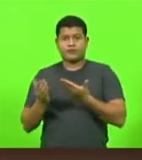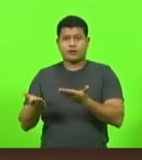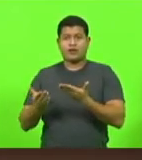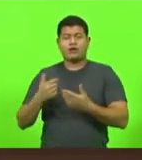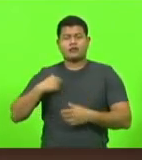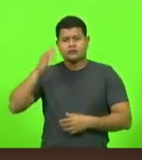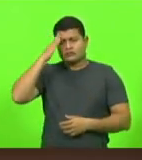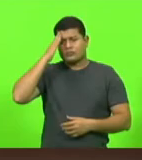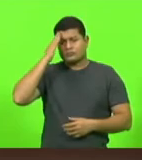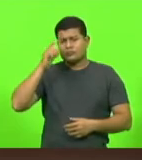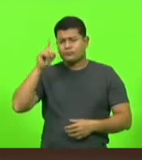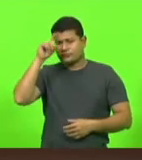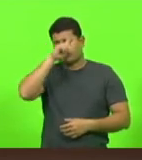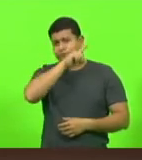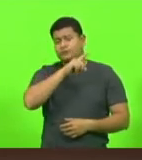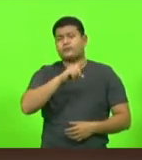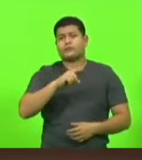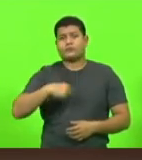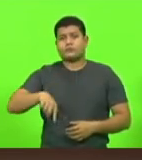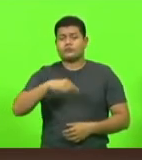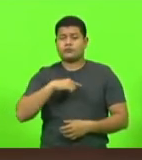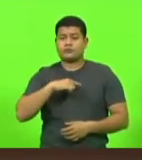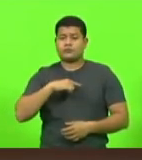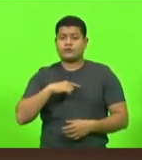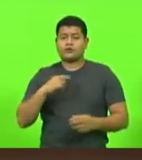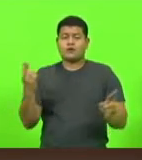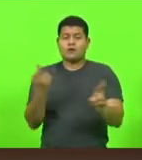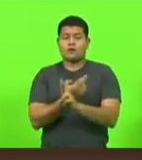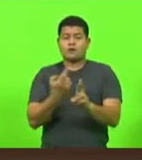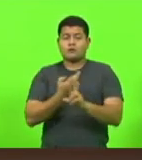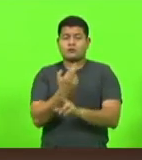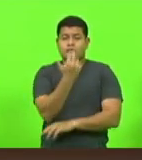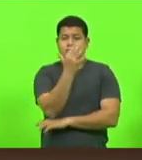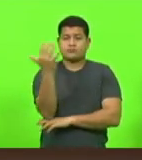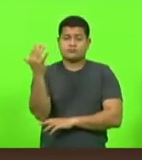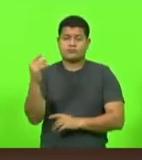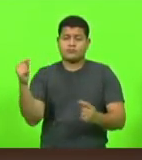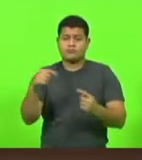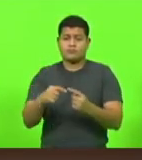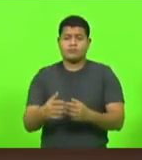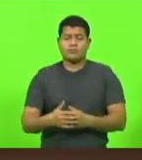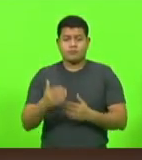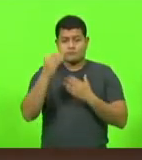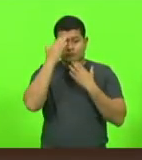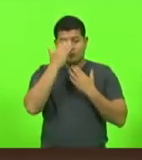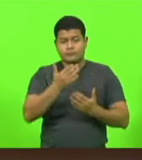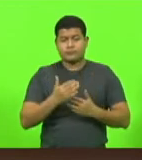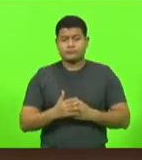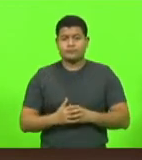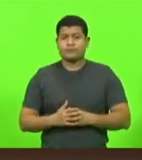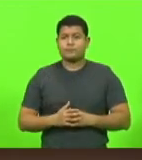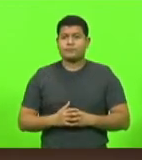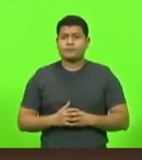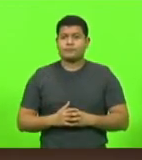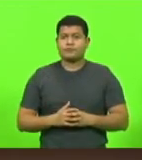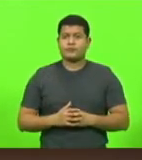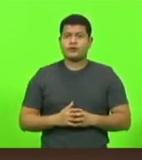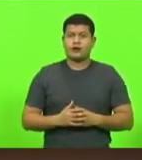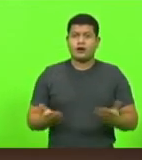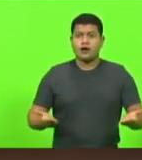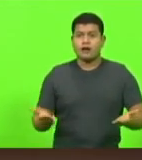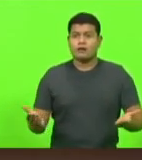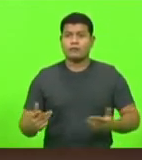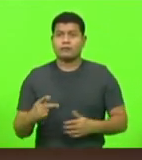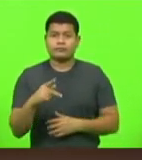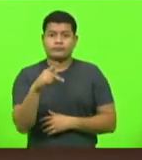das dificuldades que teríamos em relação a essa questão ambiental. Parabéns. Obrigado, presidente. Com a palavra o PSL,